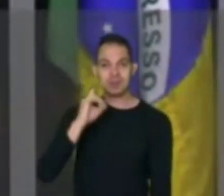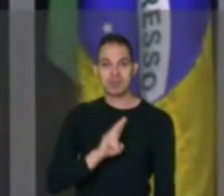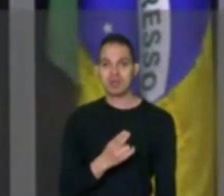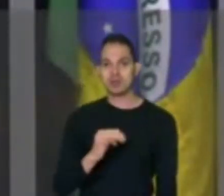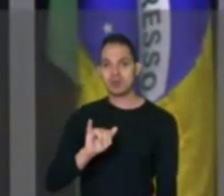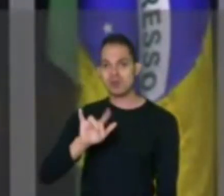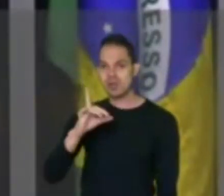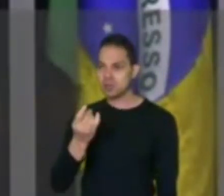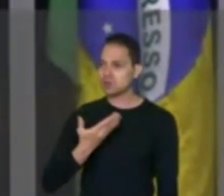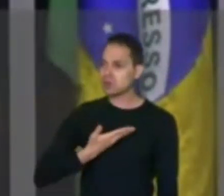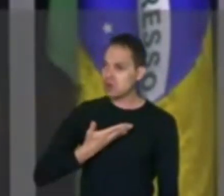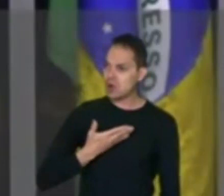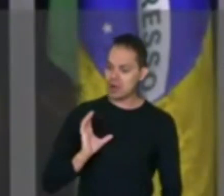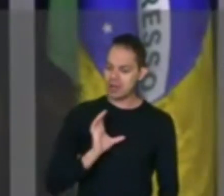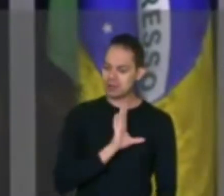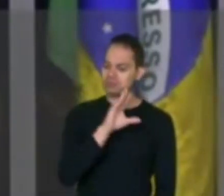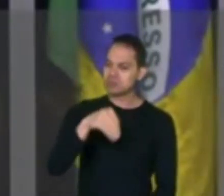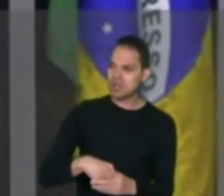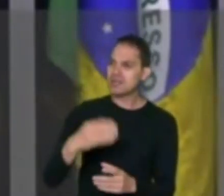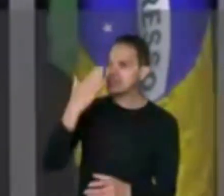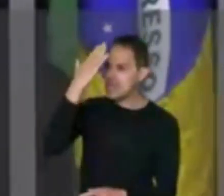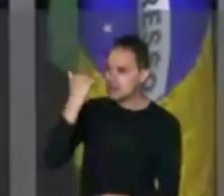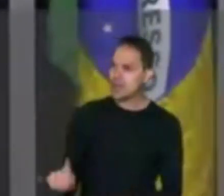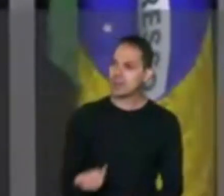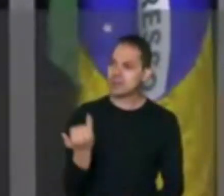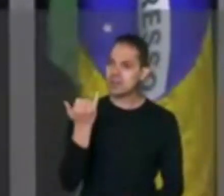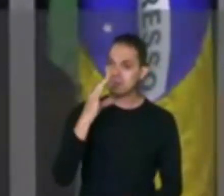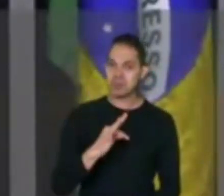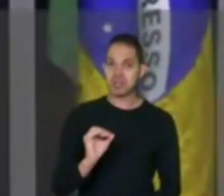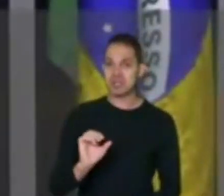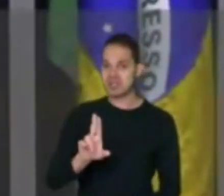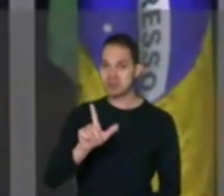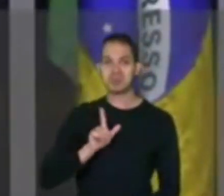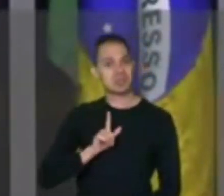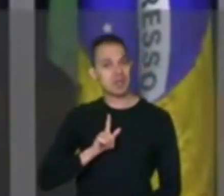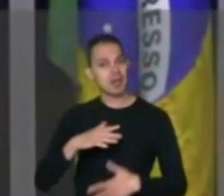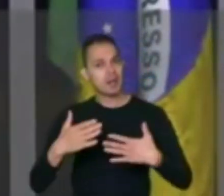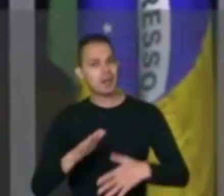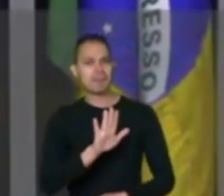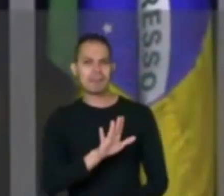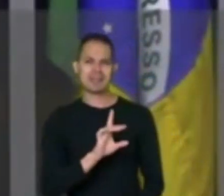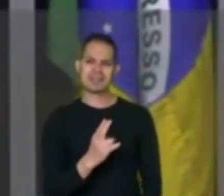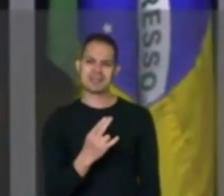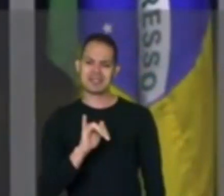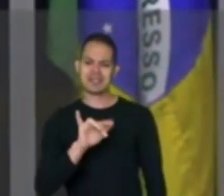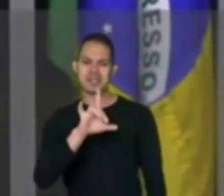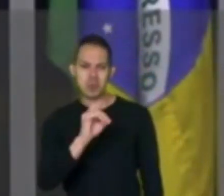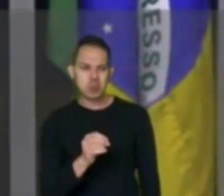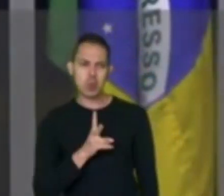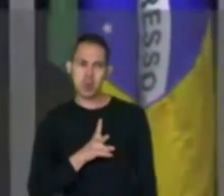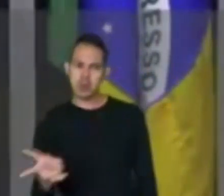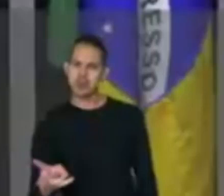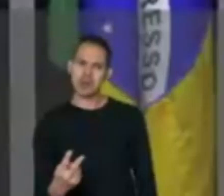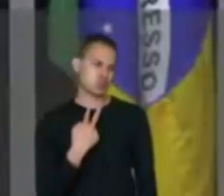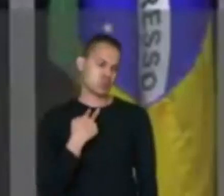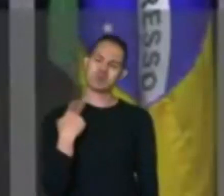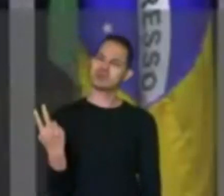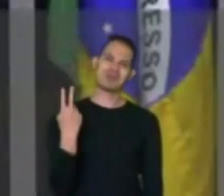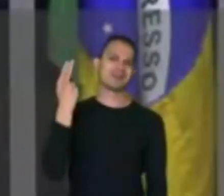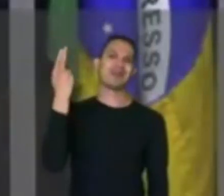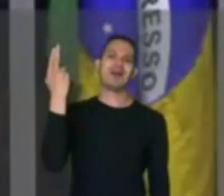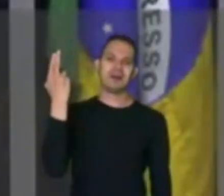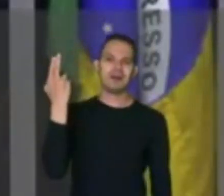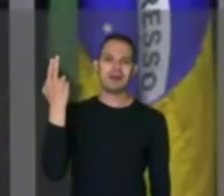nós sabemos da importância dessa Corte de Contas lá, mas deputado Hildo, não dá para continuar desse jeito. Não dá.